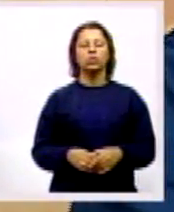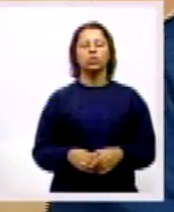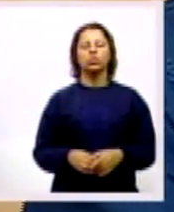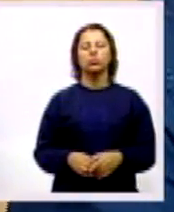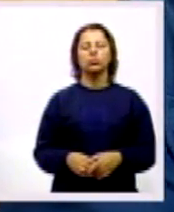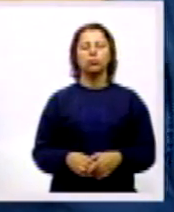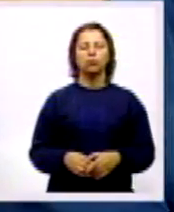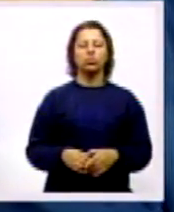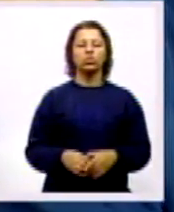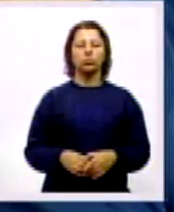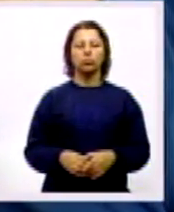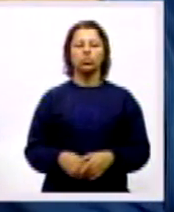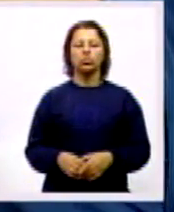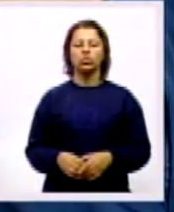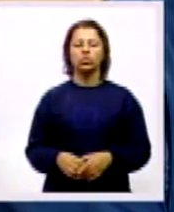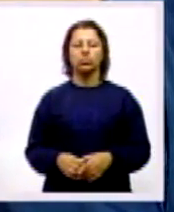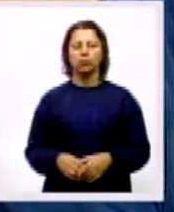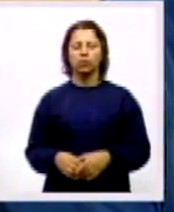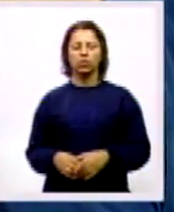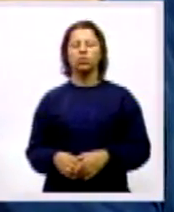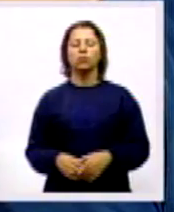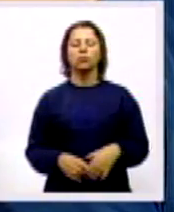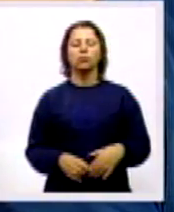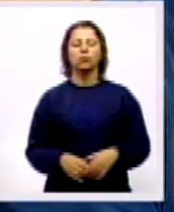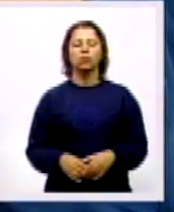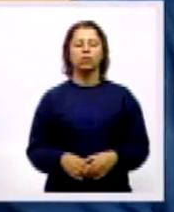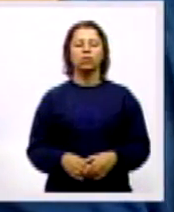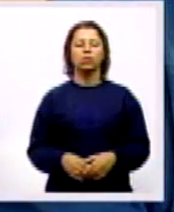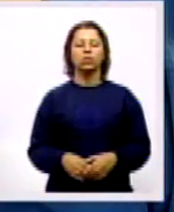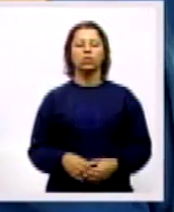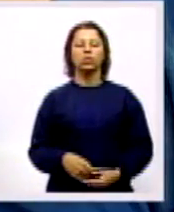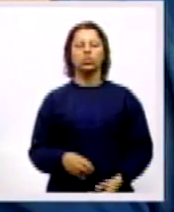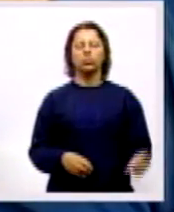fui para dentro do carro, o Nelson me trouxe.